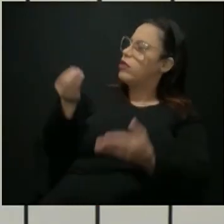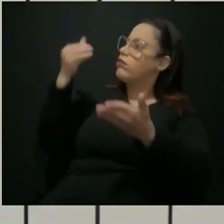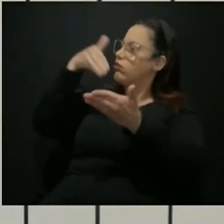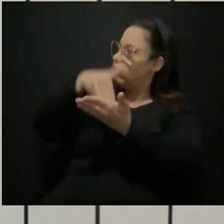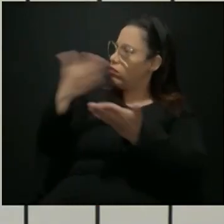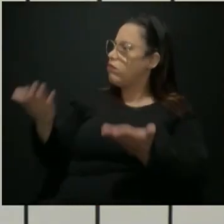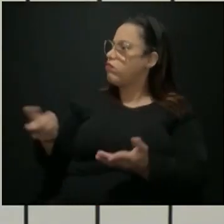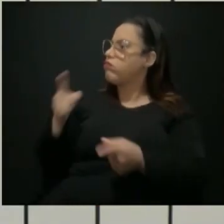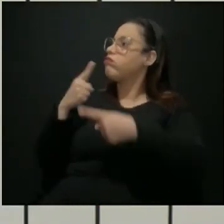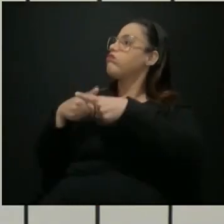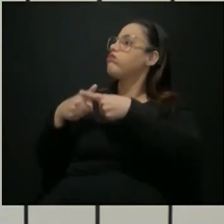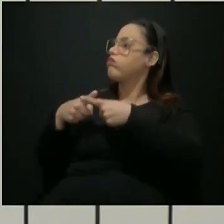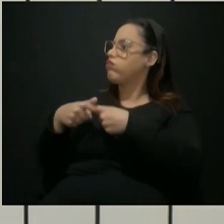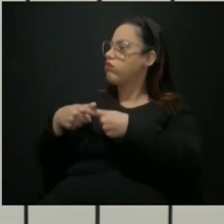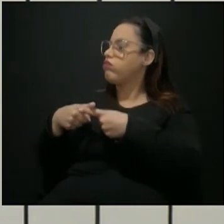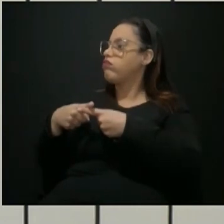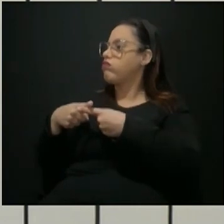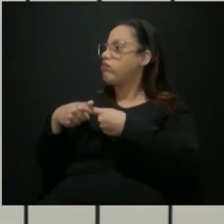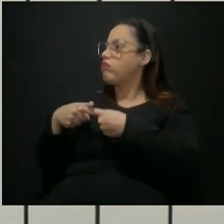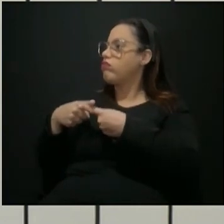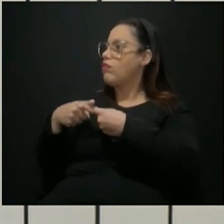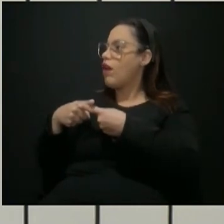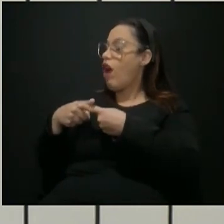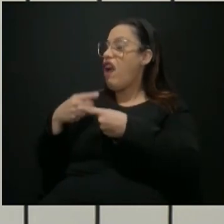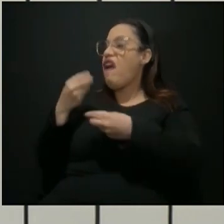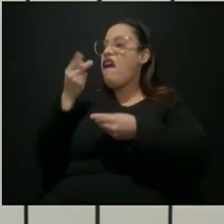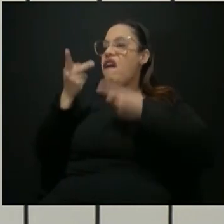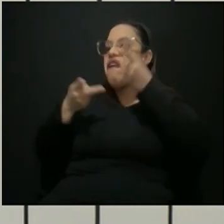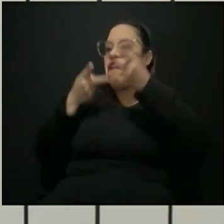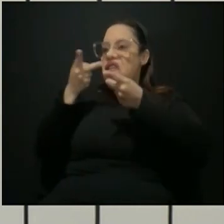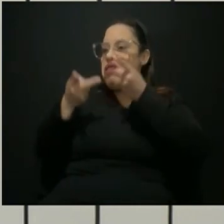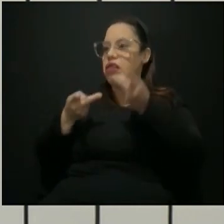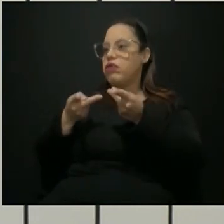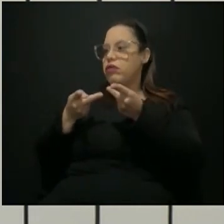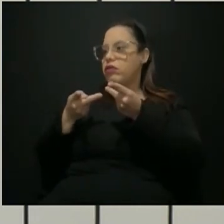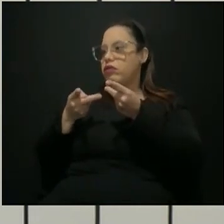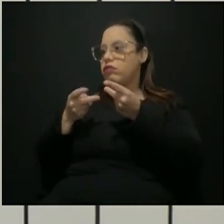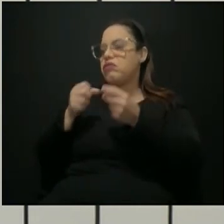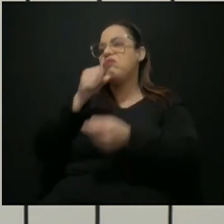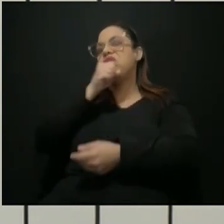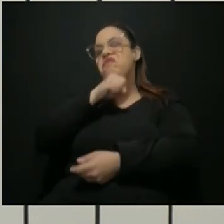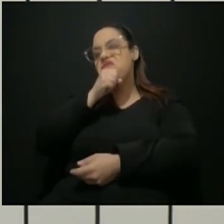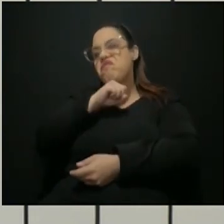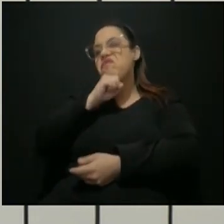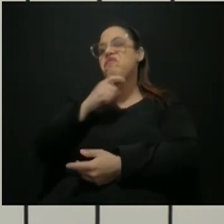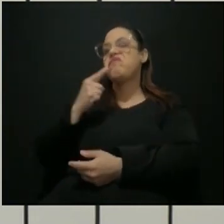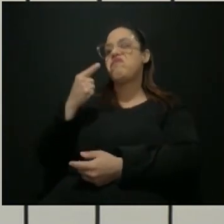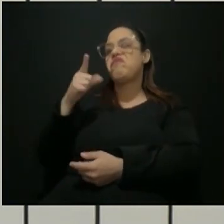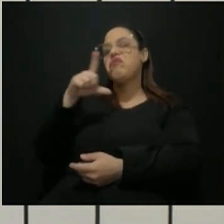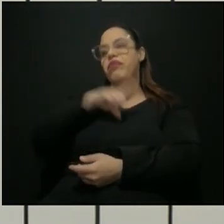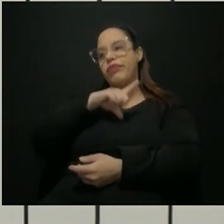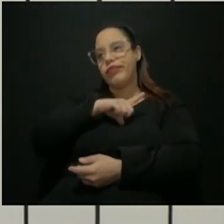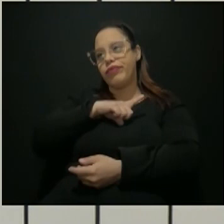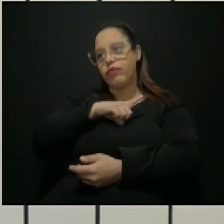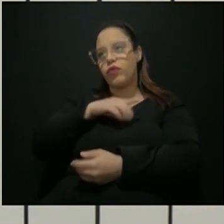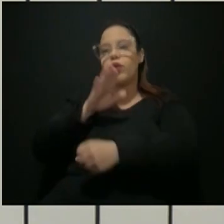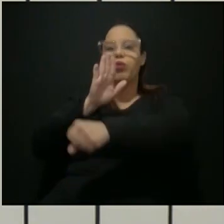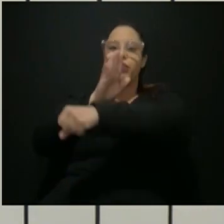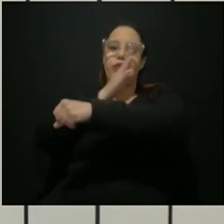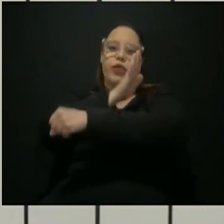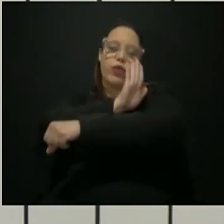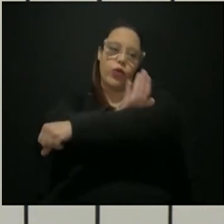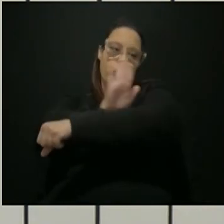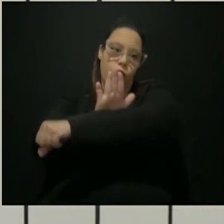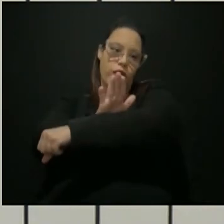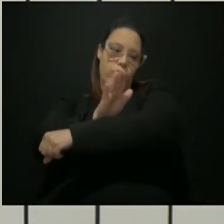porque, né, quando a gente se refere à questão de idoso, nós temos ali o cuidador de idoso, né?